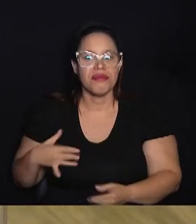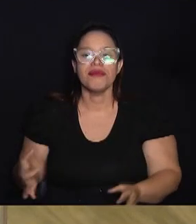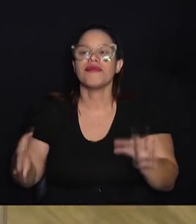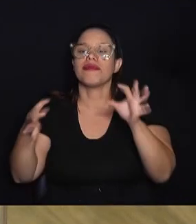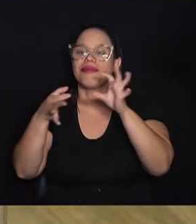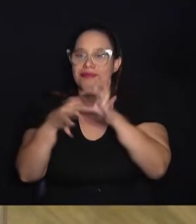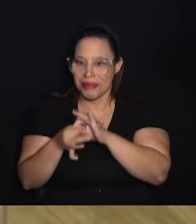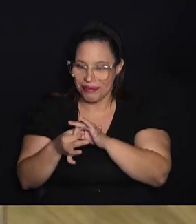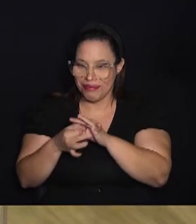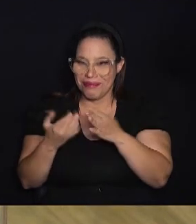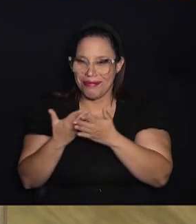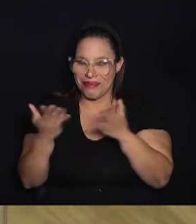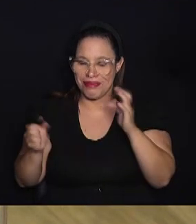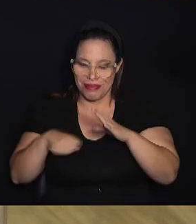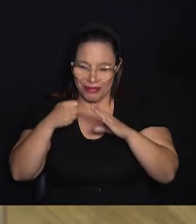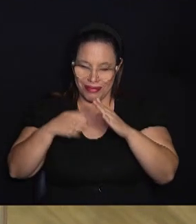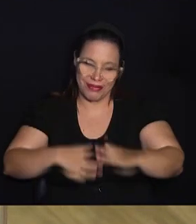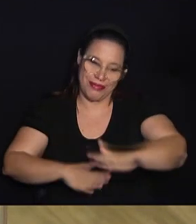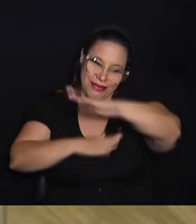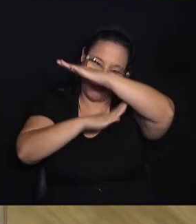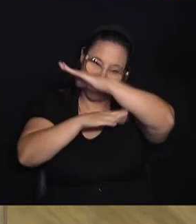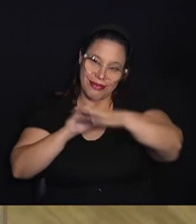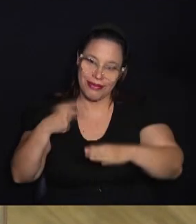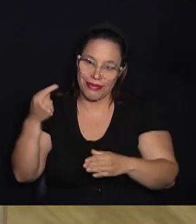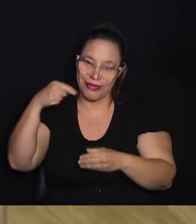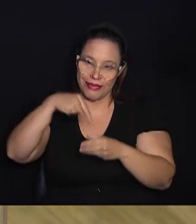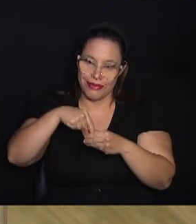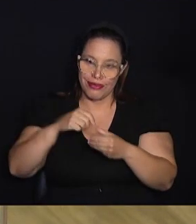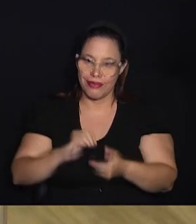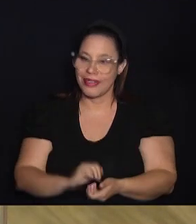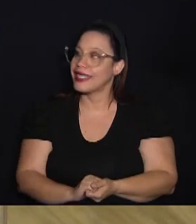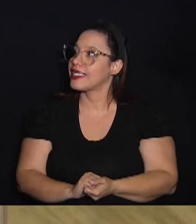para você aqui no estúdio Câmara Voltamos já